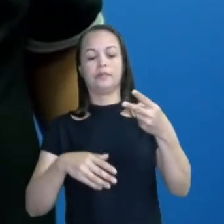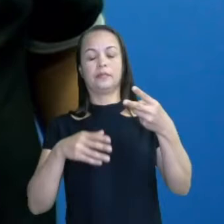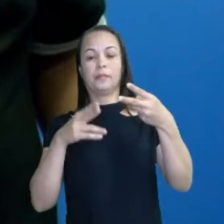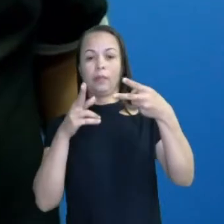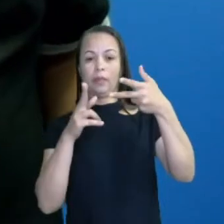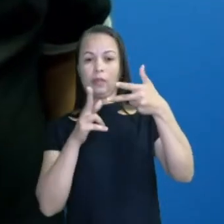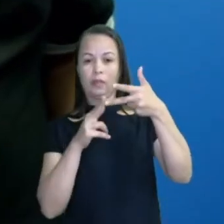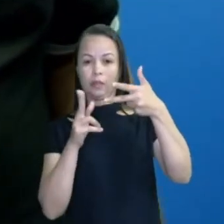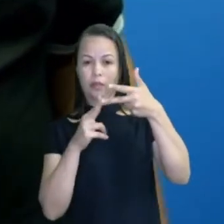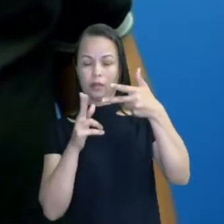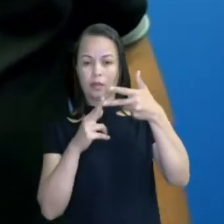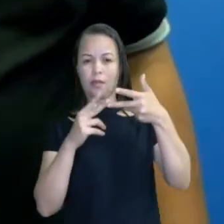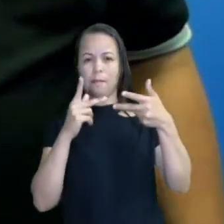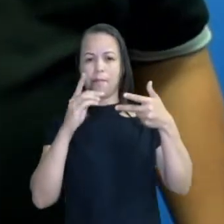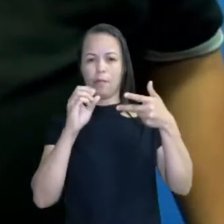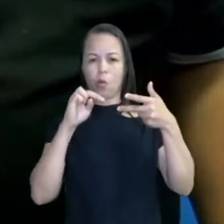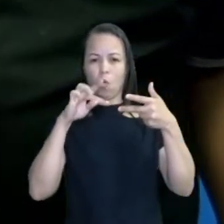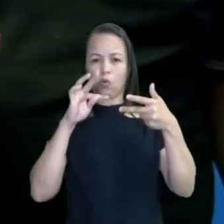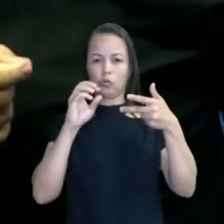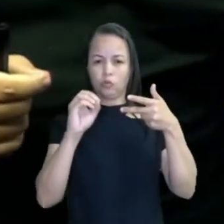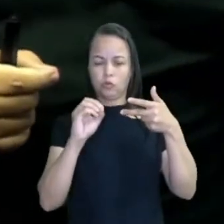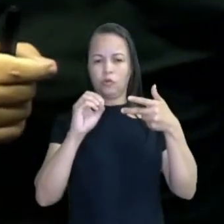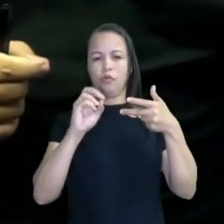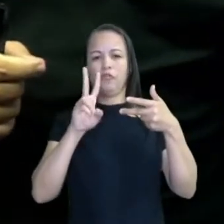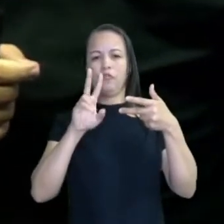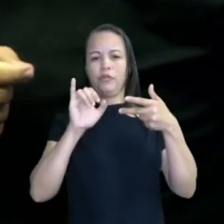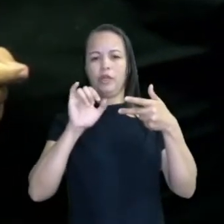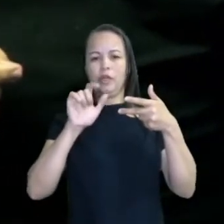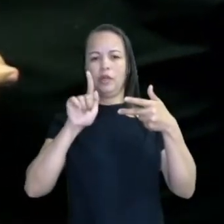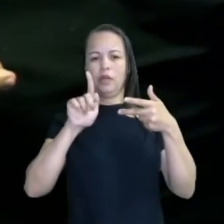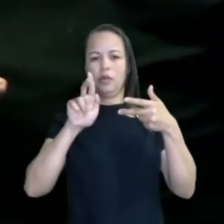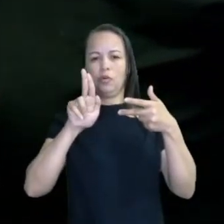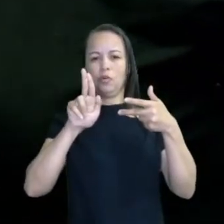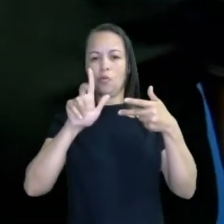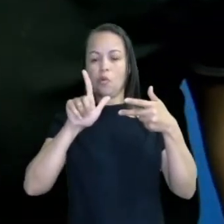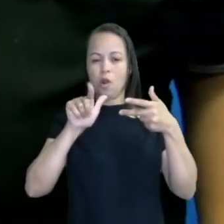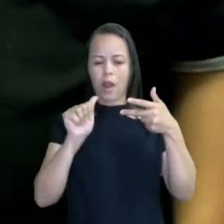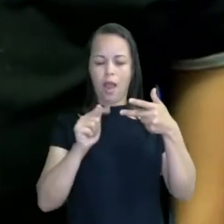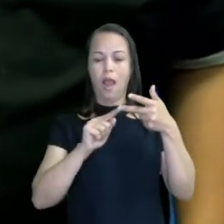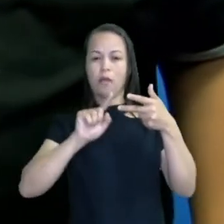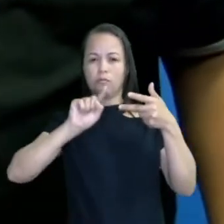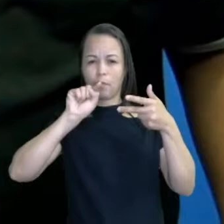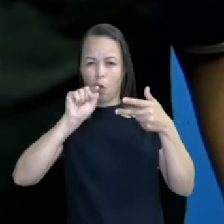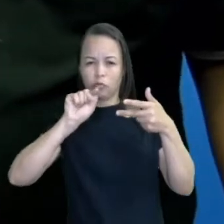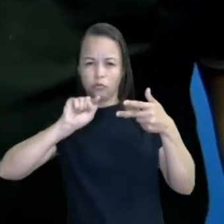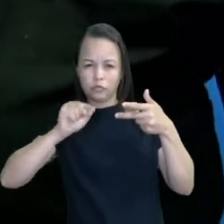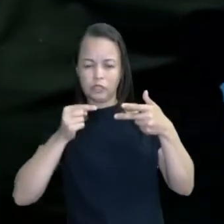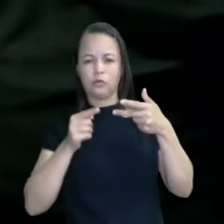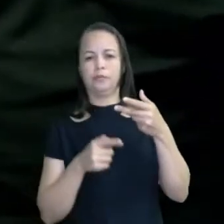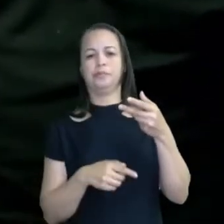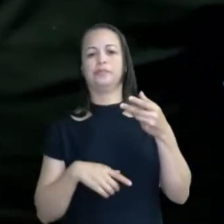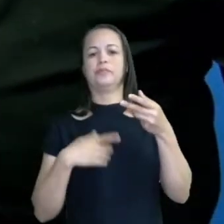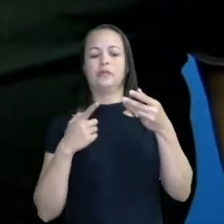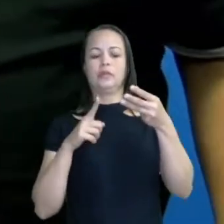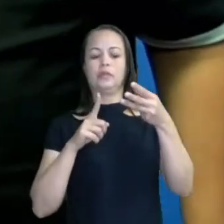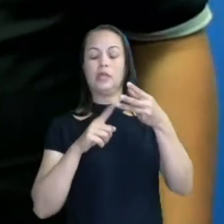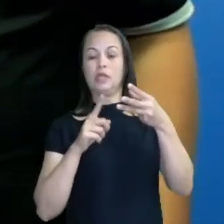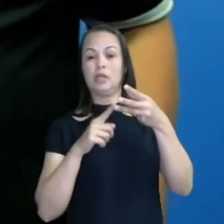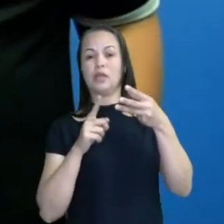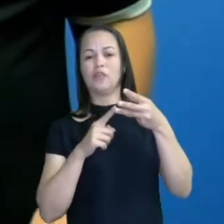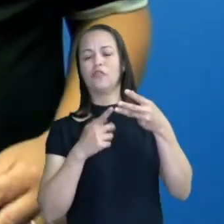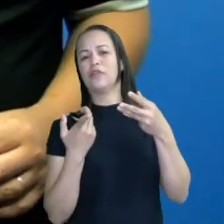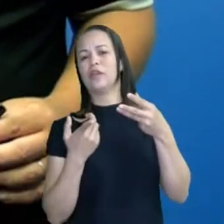e vírgula, né? Também muito importante na nossa língua portuguesa. E por final, nós vamos